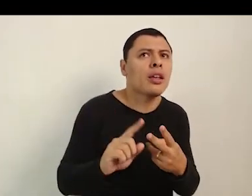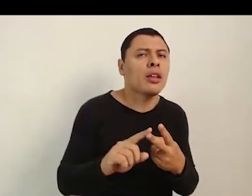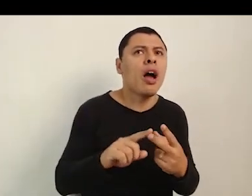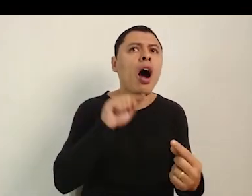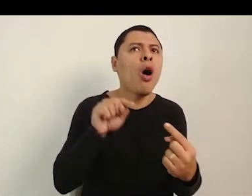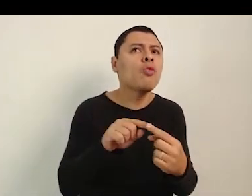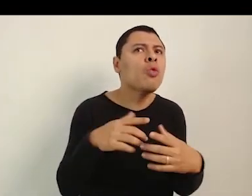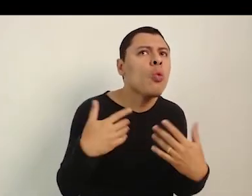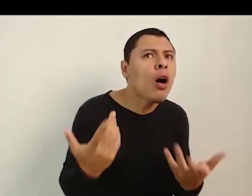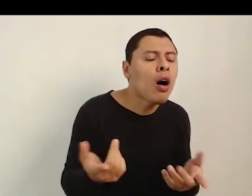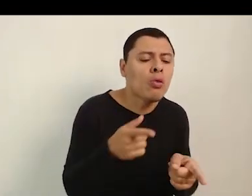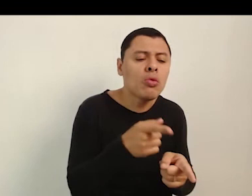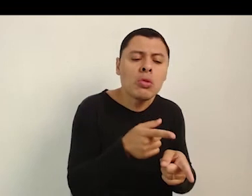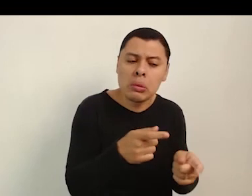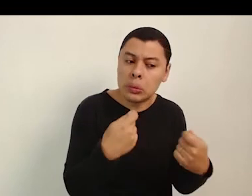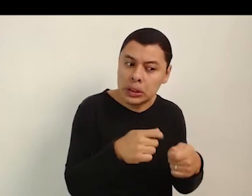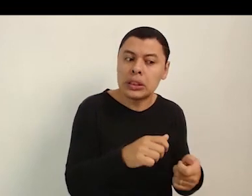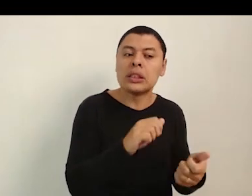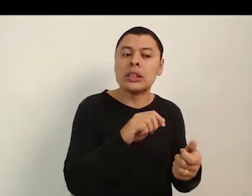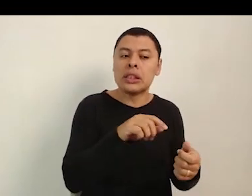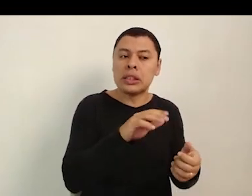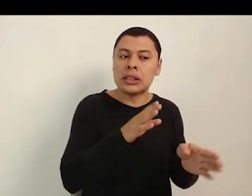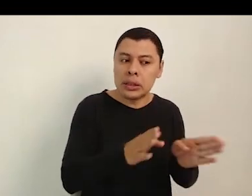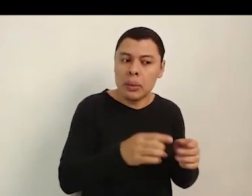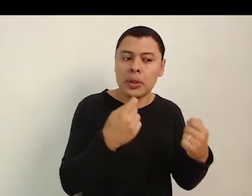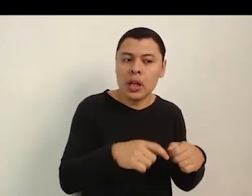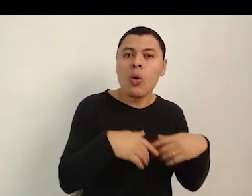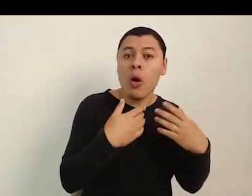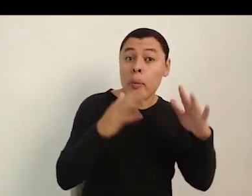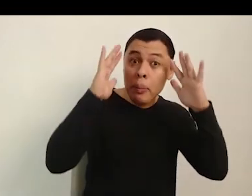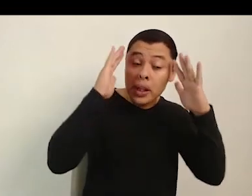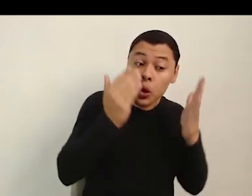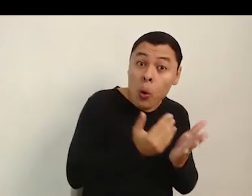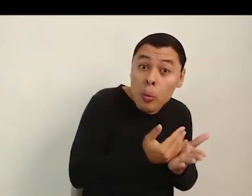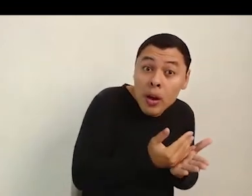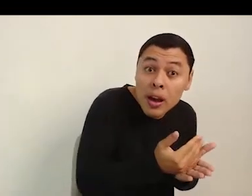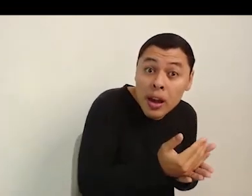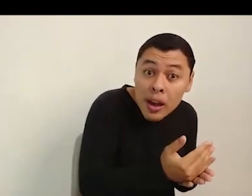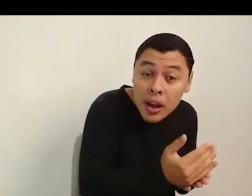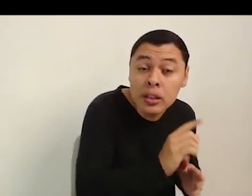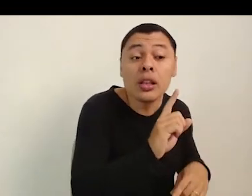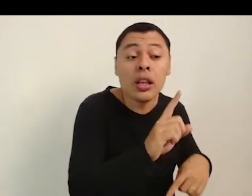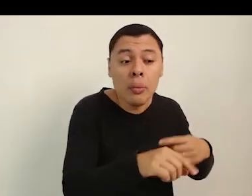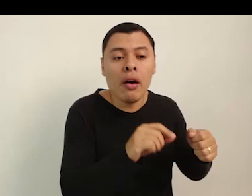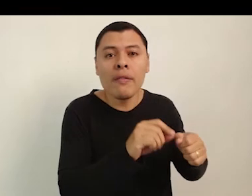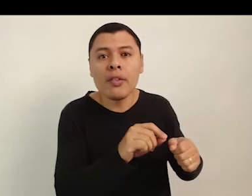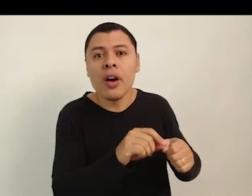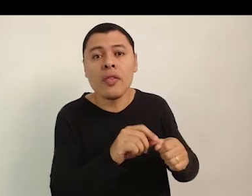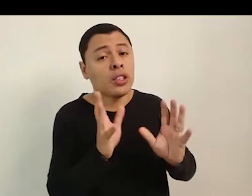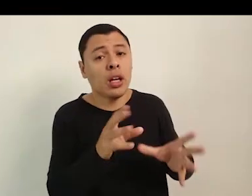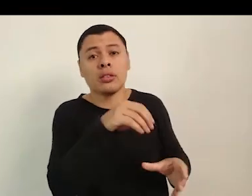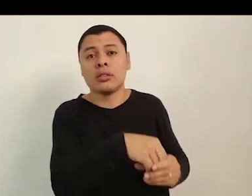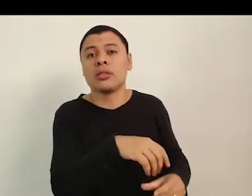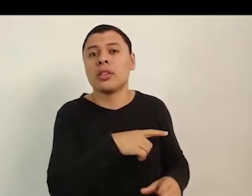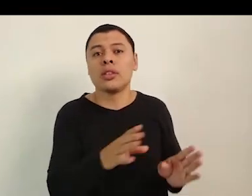se incluir acessibilidade, o que vai ter impacto em acessibilidade. E é a hora que você começa já a descobrir e pensar e desenhar o seu produto para